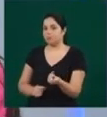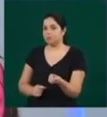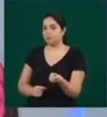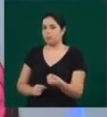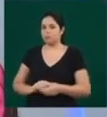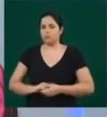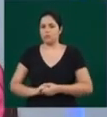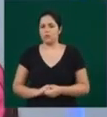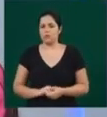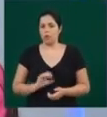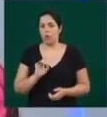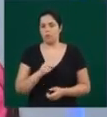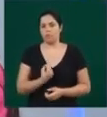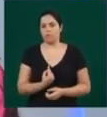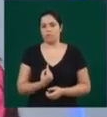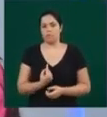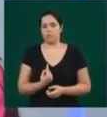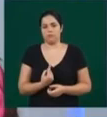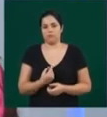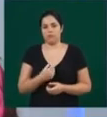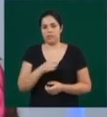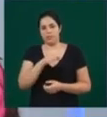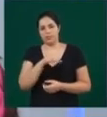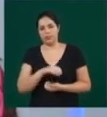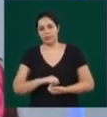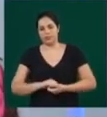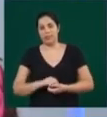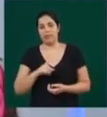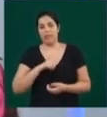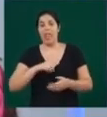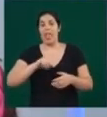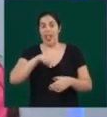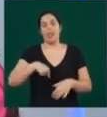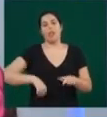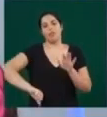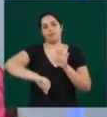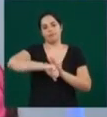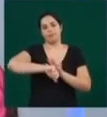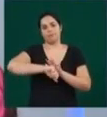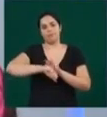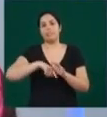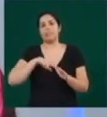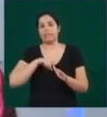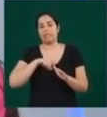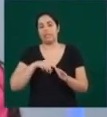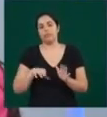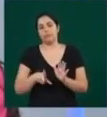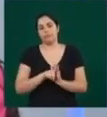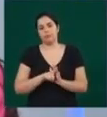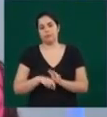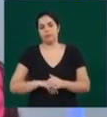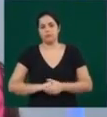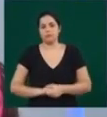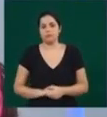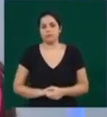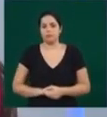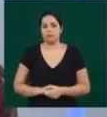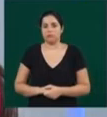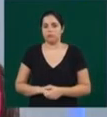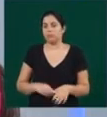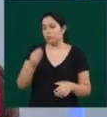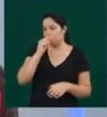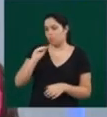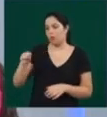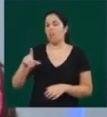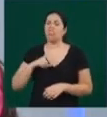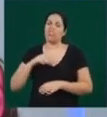em um único ato e que é considerado crime, existe capitulação para ele no nosso Código Penal. Já para o assédio moral, não. Existem